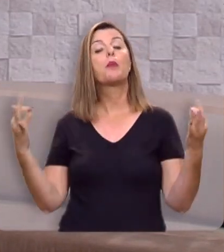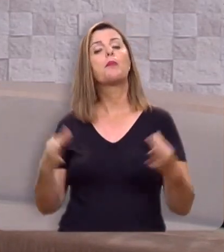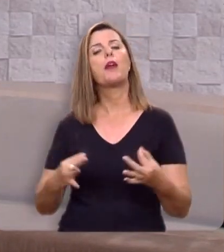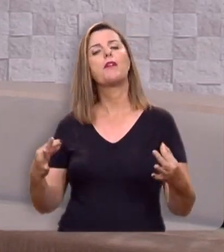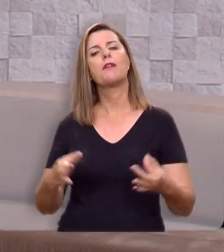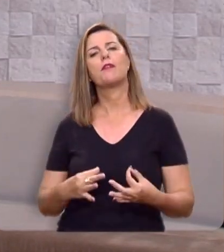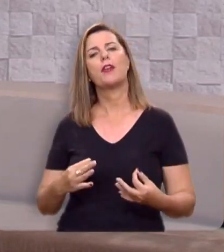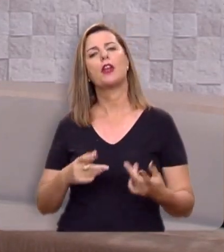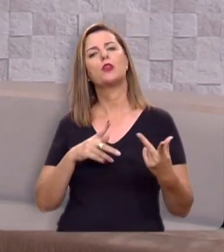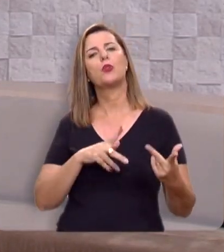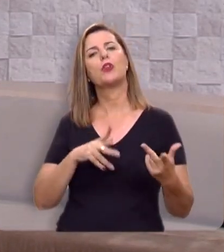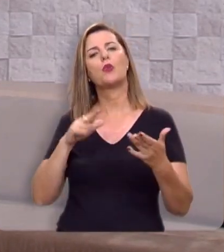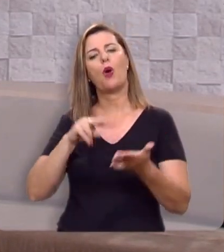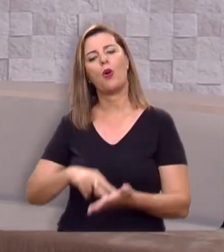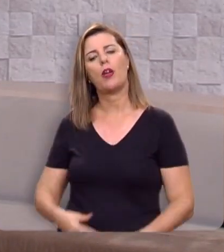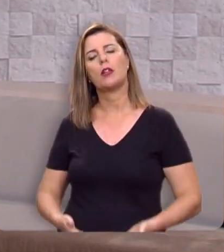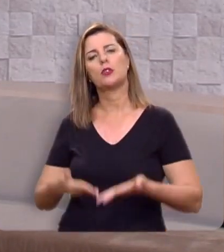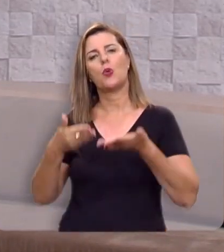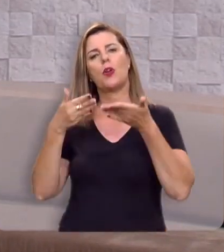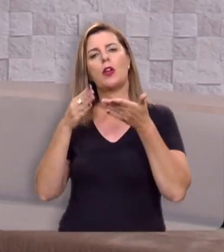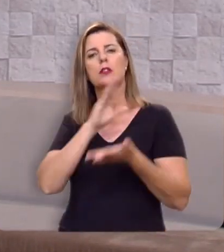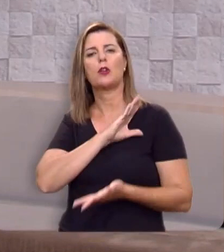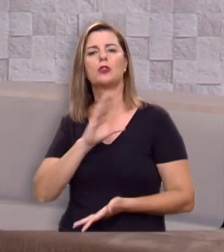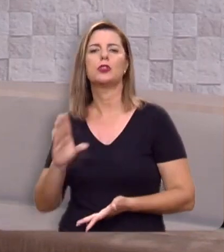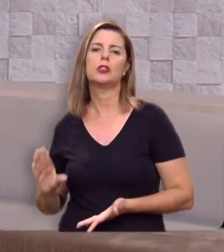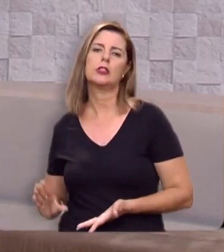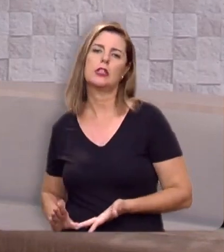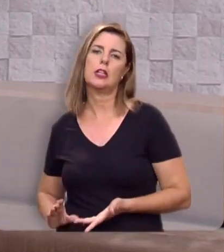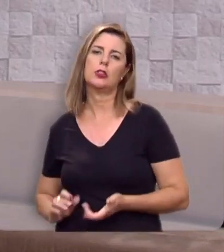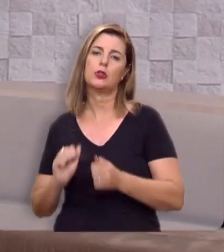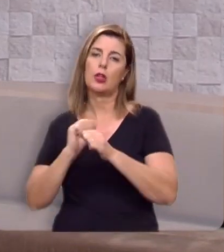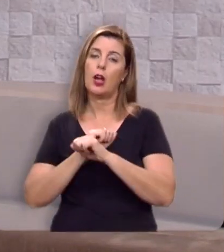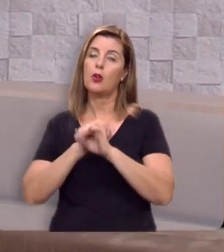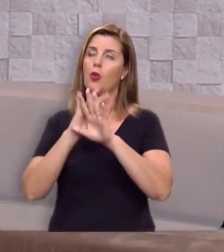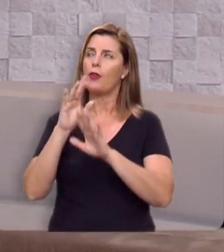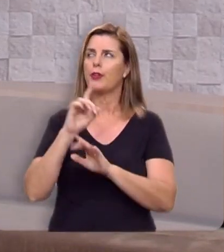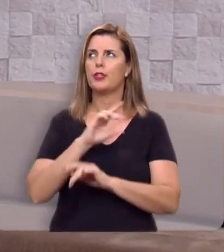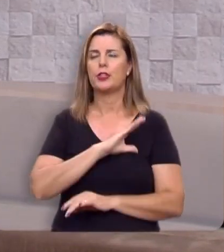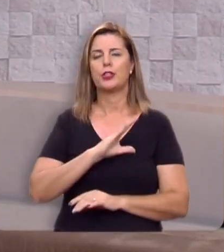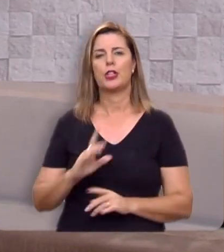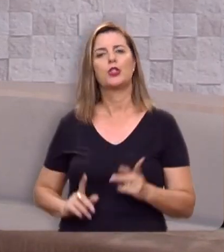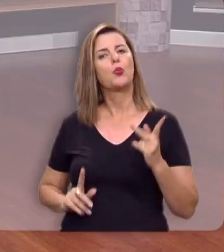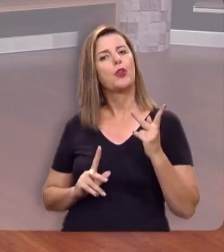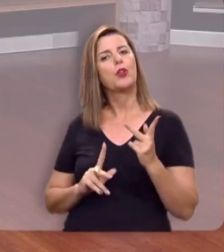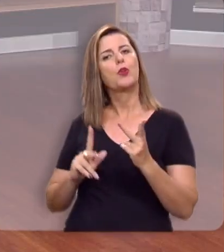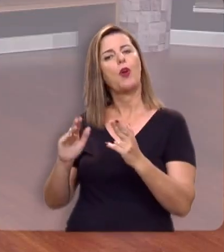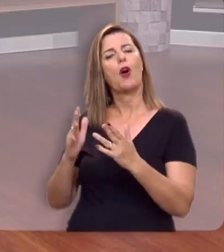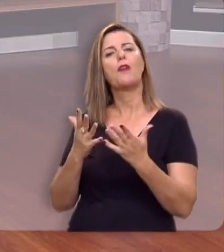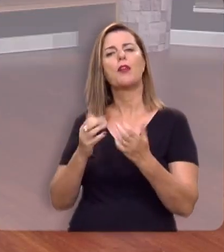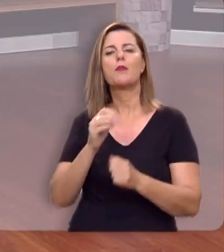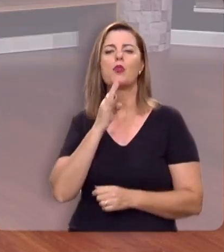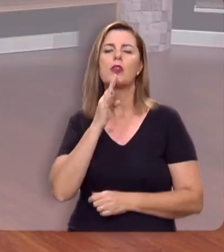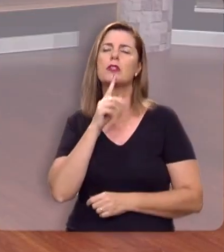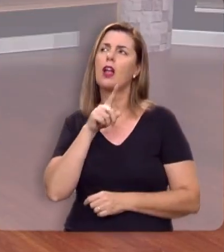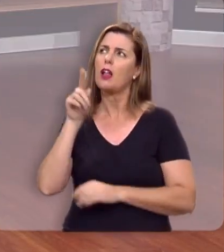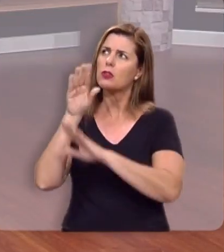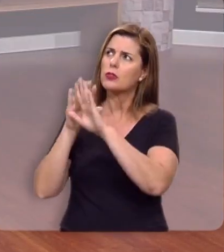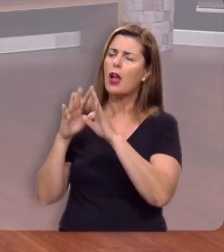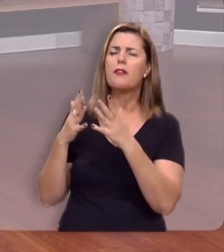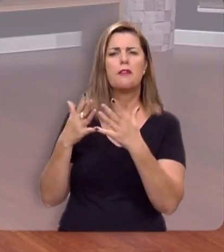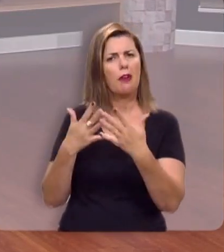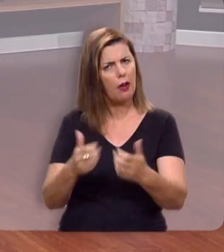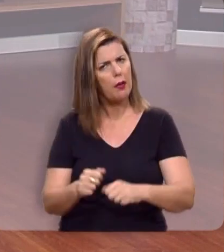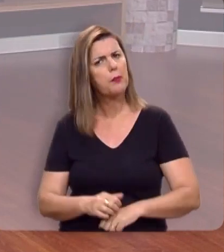perfeito como o corpo da ressurreição de Cristo, como o corpo da glória de Cristo. Vamos nos conhecer lá no céu? Mas é claro